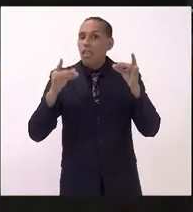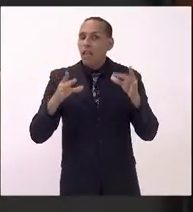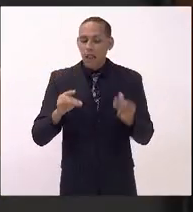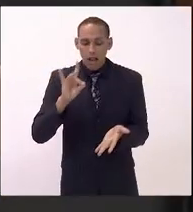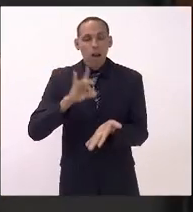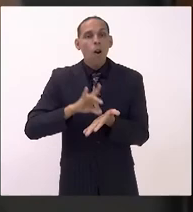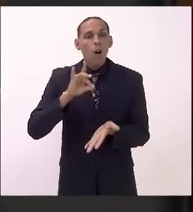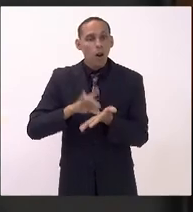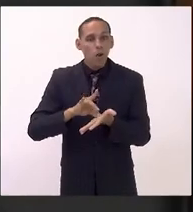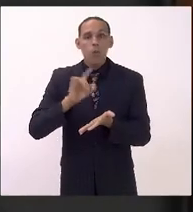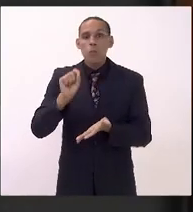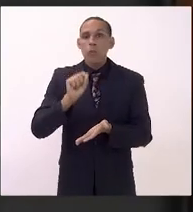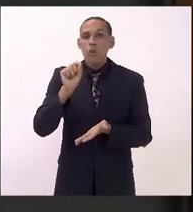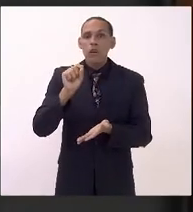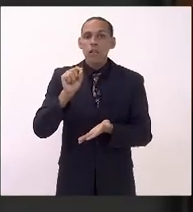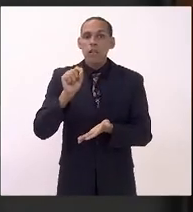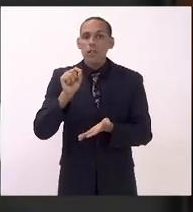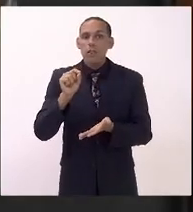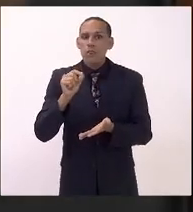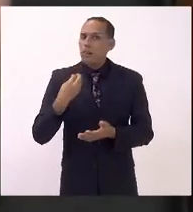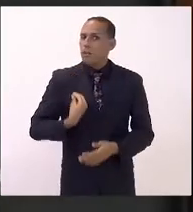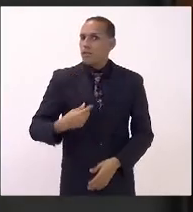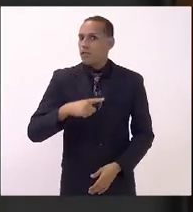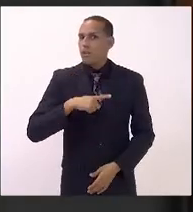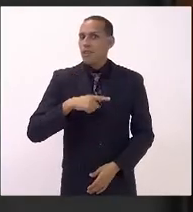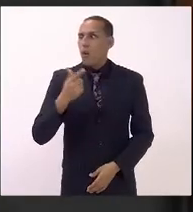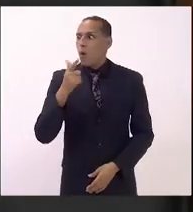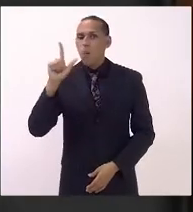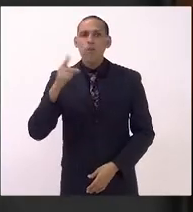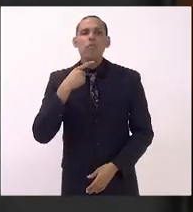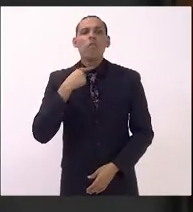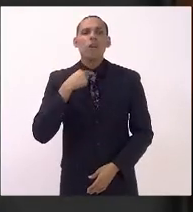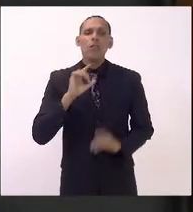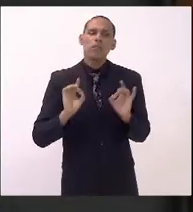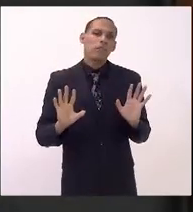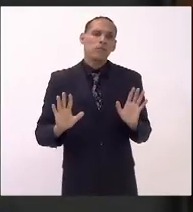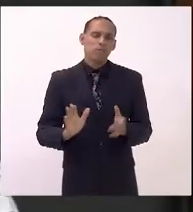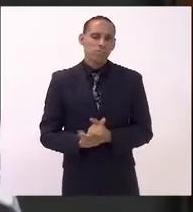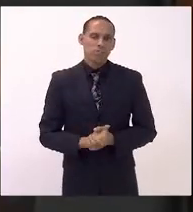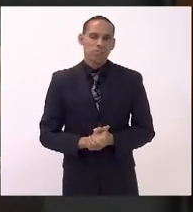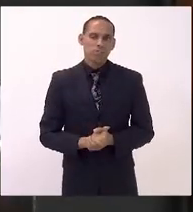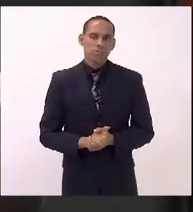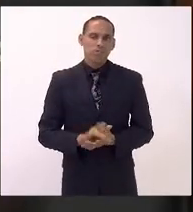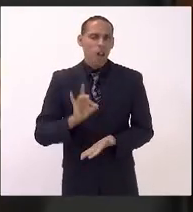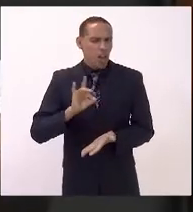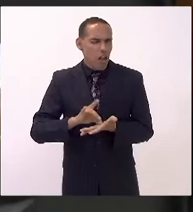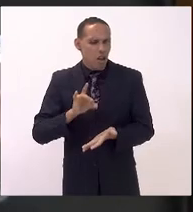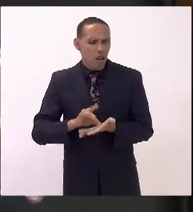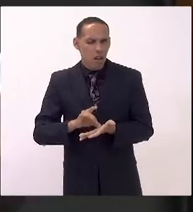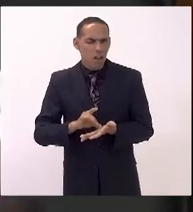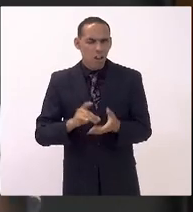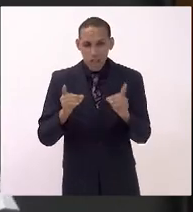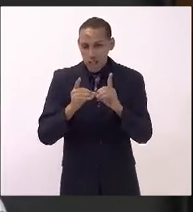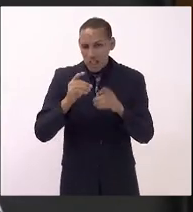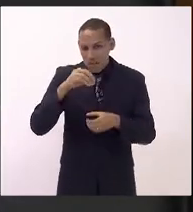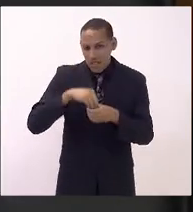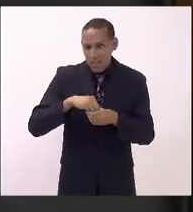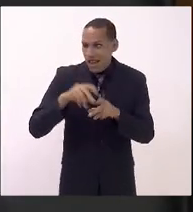Oficialmente, é isso que existe. O resto é vontade. Ninguém oficializou a partir de uma dinâmica